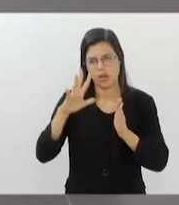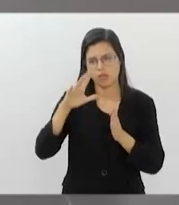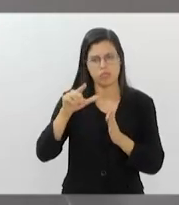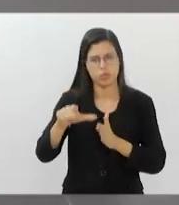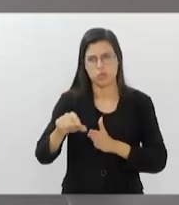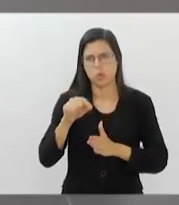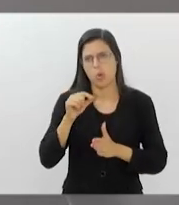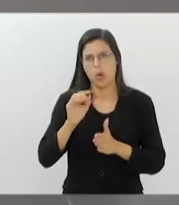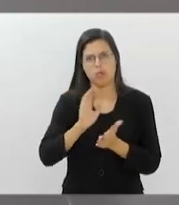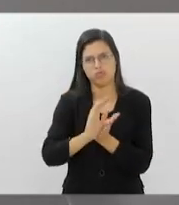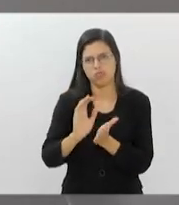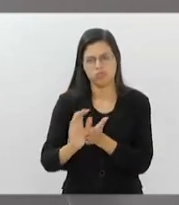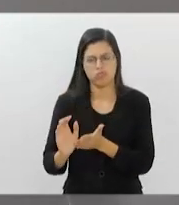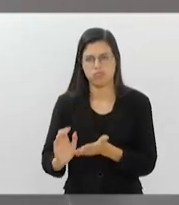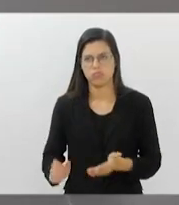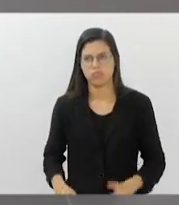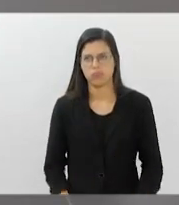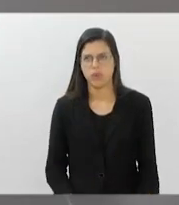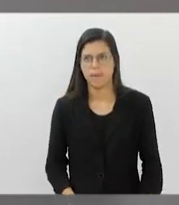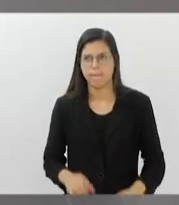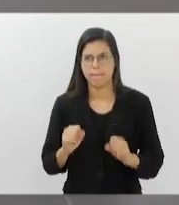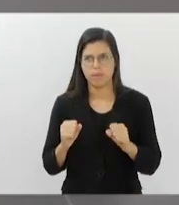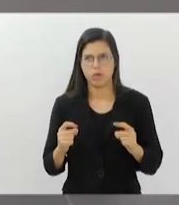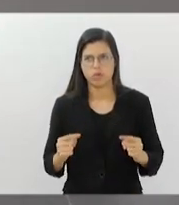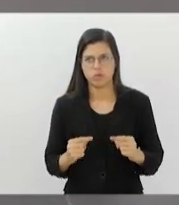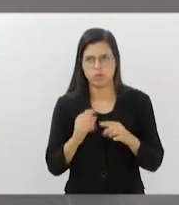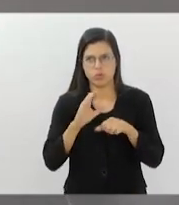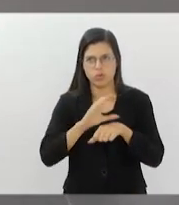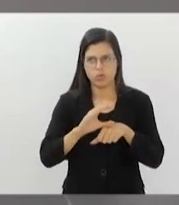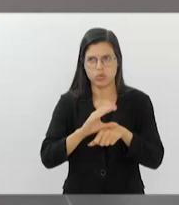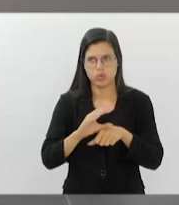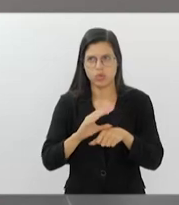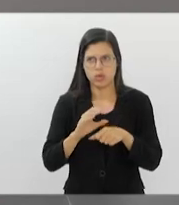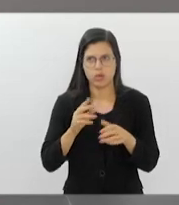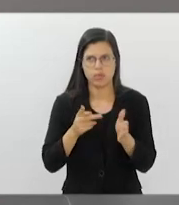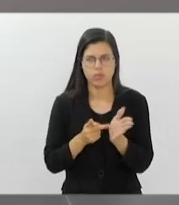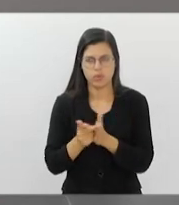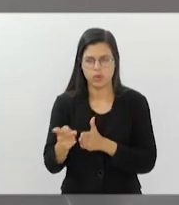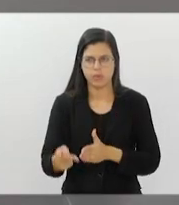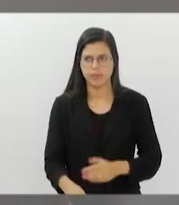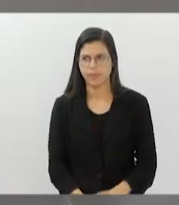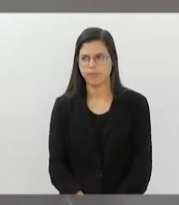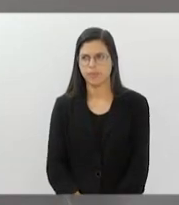de recursos. Sim, sim, sim. Então pode ser constitucionalidade pura, pode presidente? Pode ser, pode ser. Então, presidente.